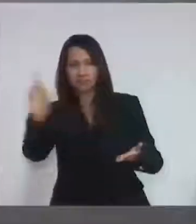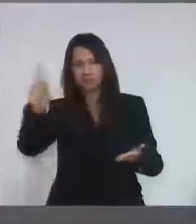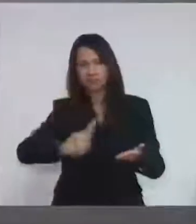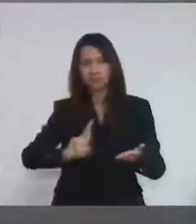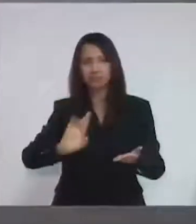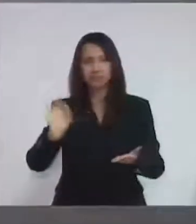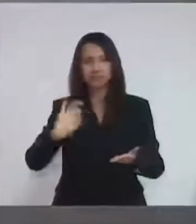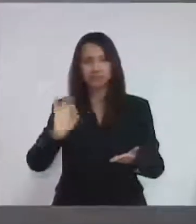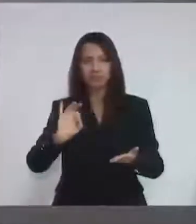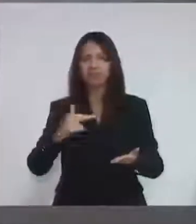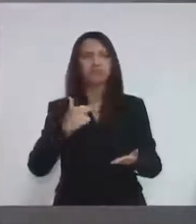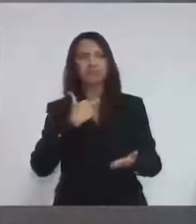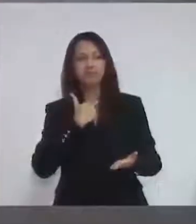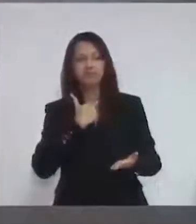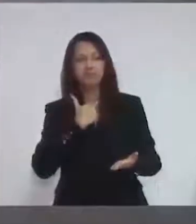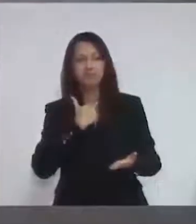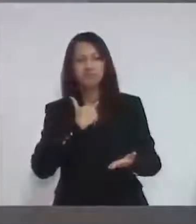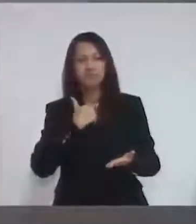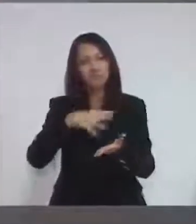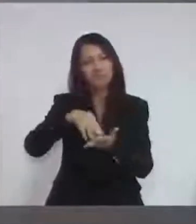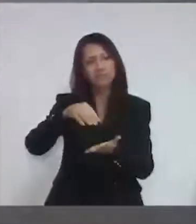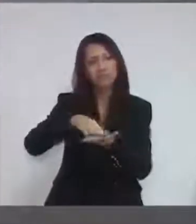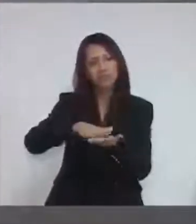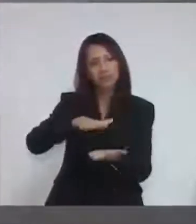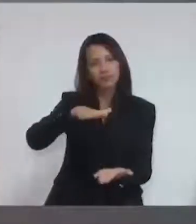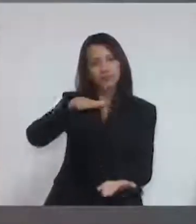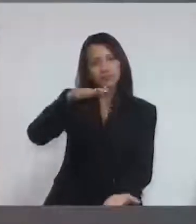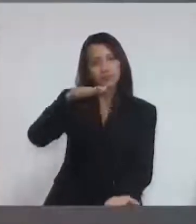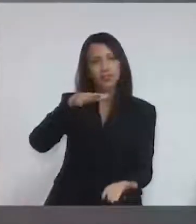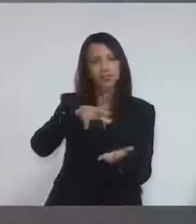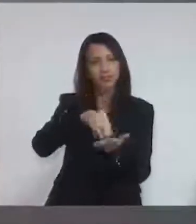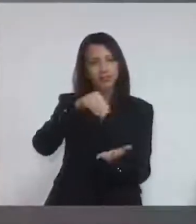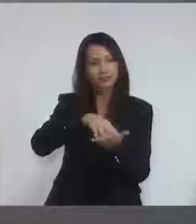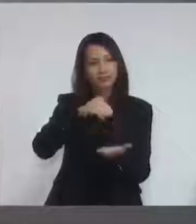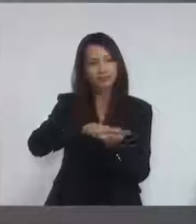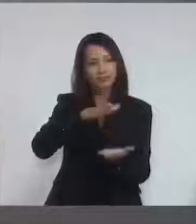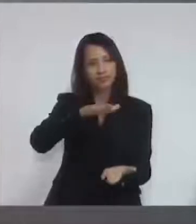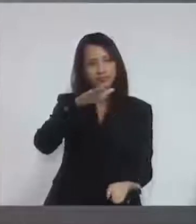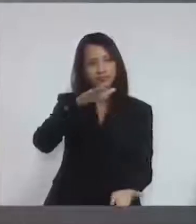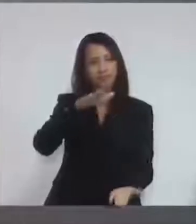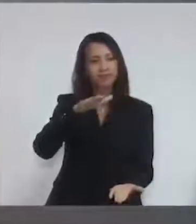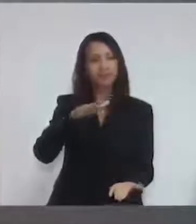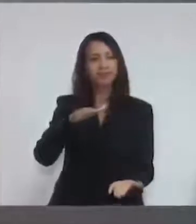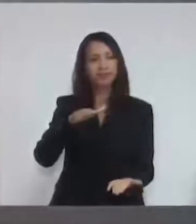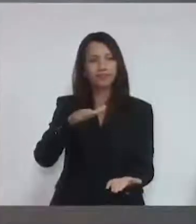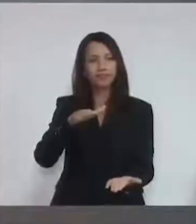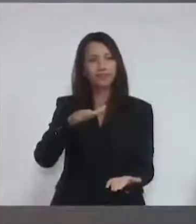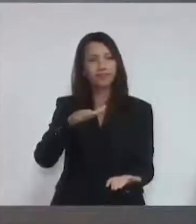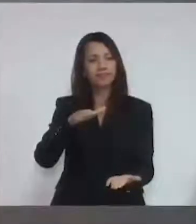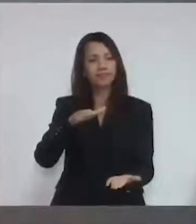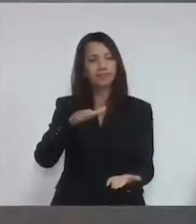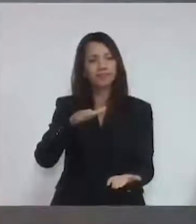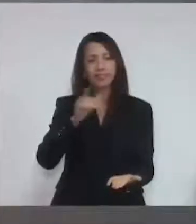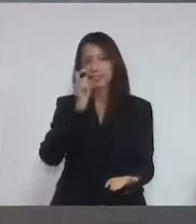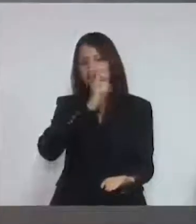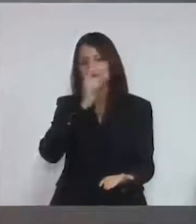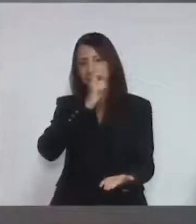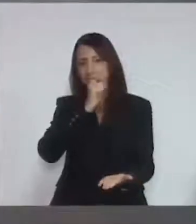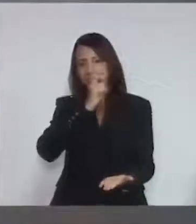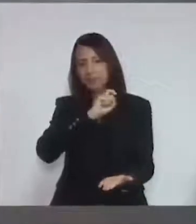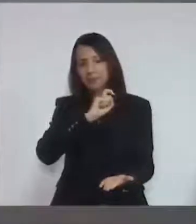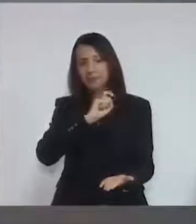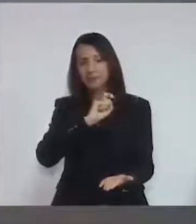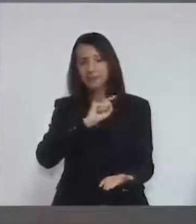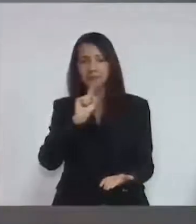fala o quê? Que não pode mandar um monte de cópia, que é um monte de papel, né? O que é uma coisa mentirosa, para não dizer